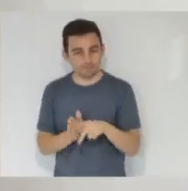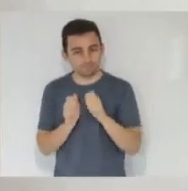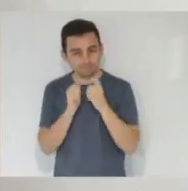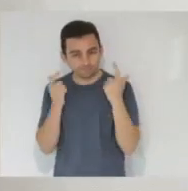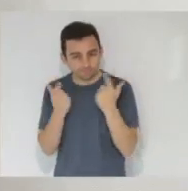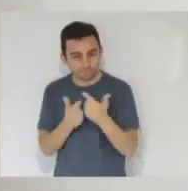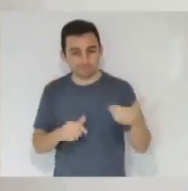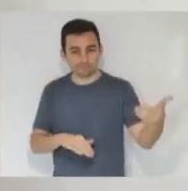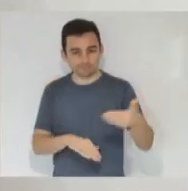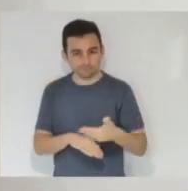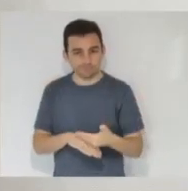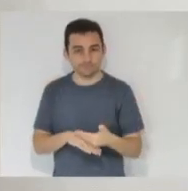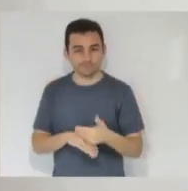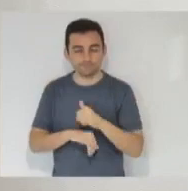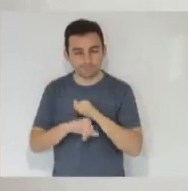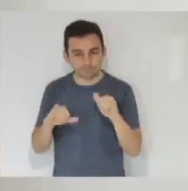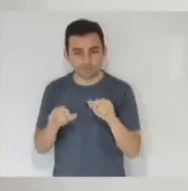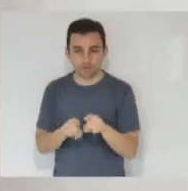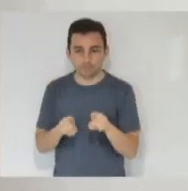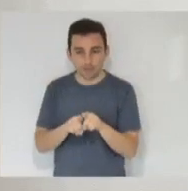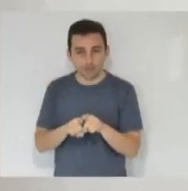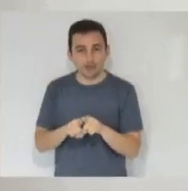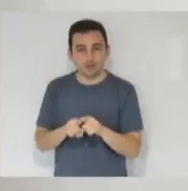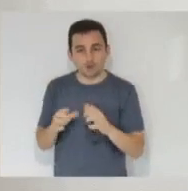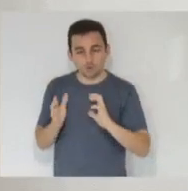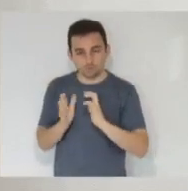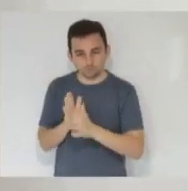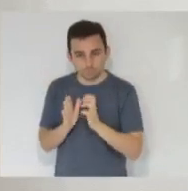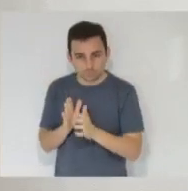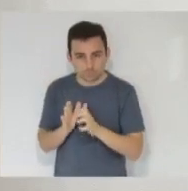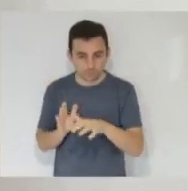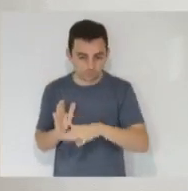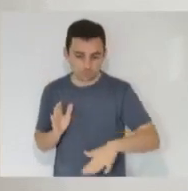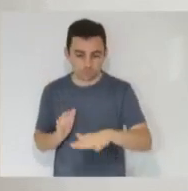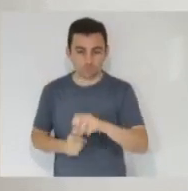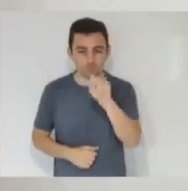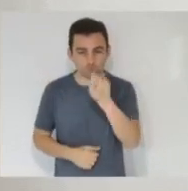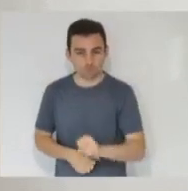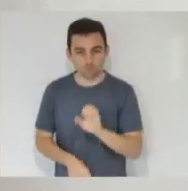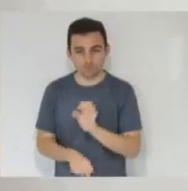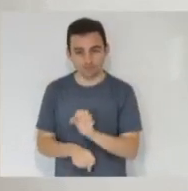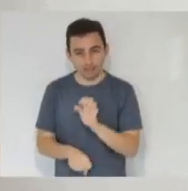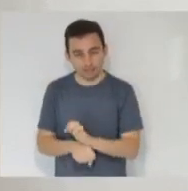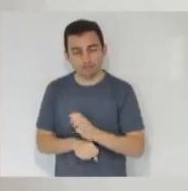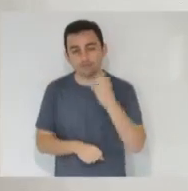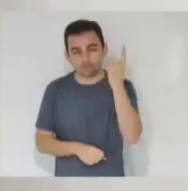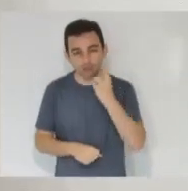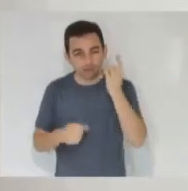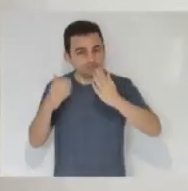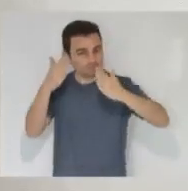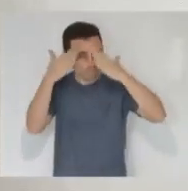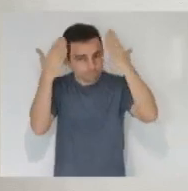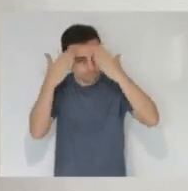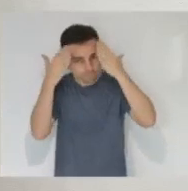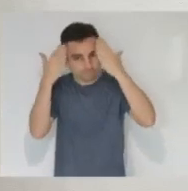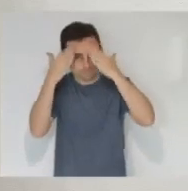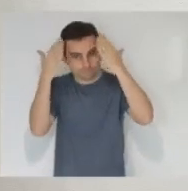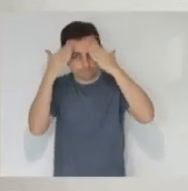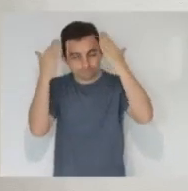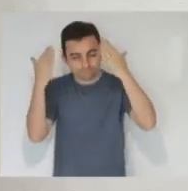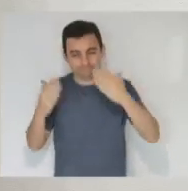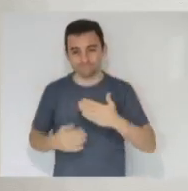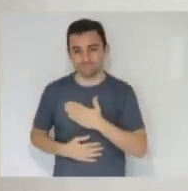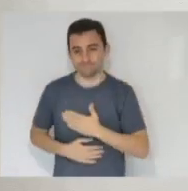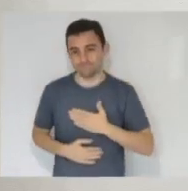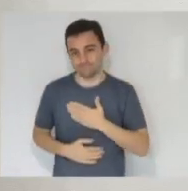Legislativa. Agradecer a toda a bancada do Sul do Estado, de quem hoje vejo aqui também, o deputado José Milton Schaeffer, que está aqui prestigiando e